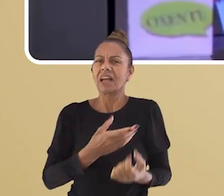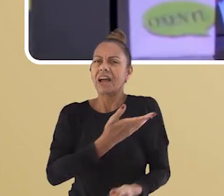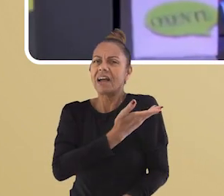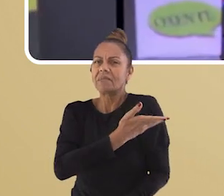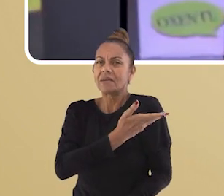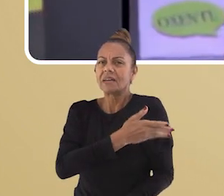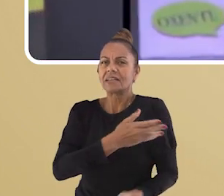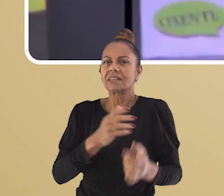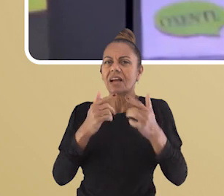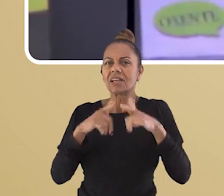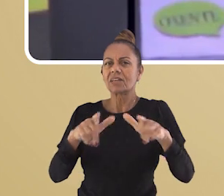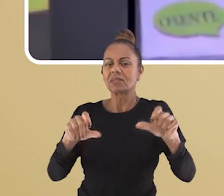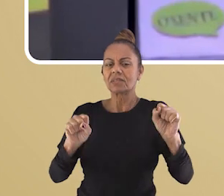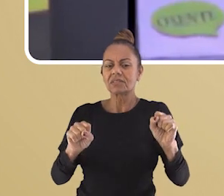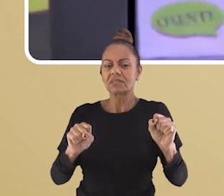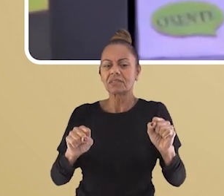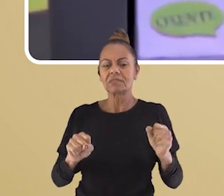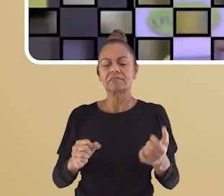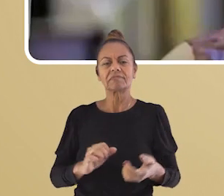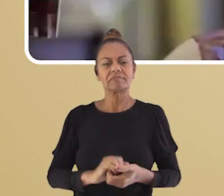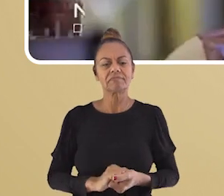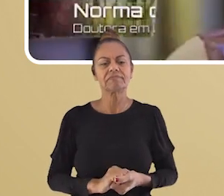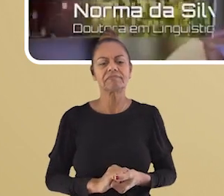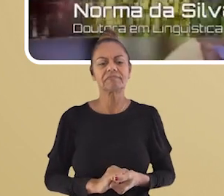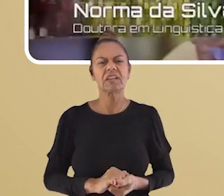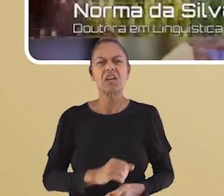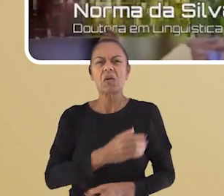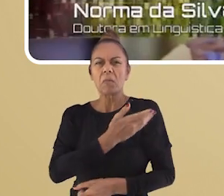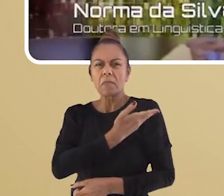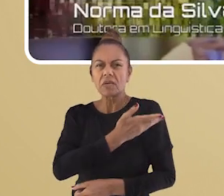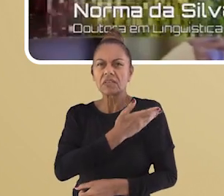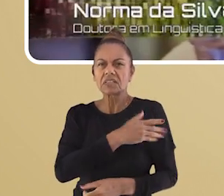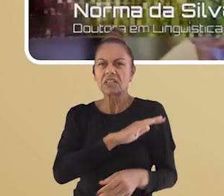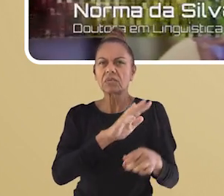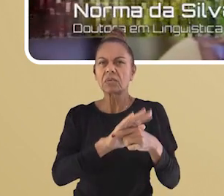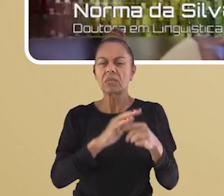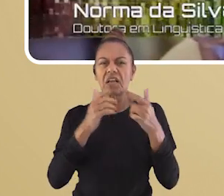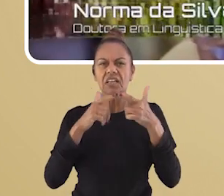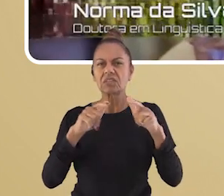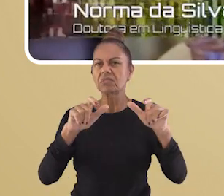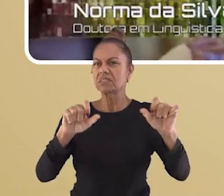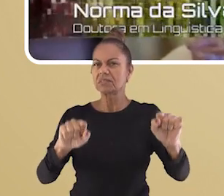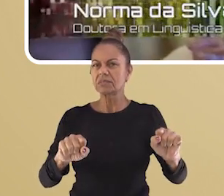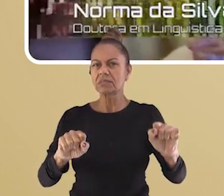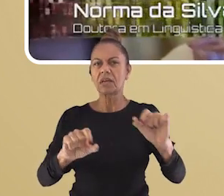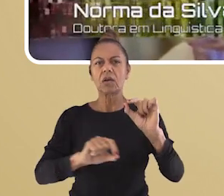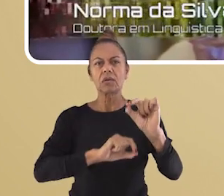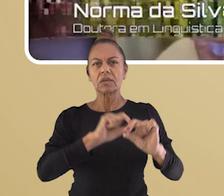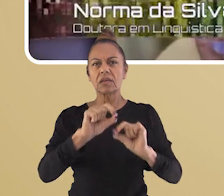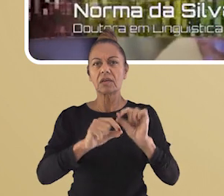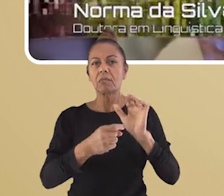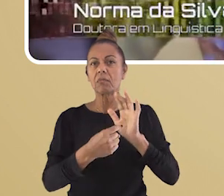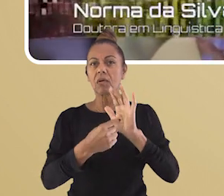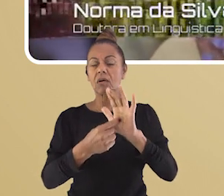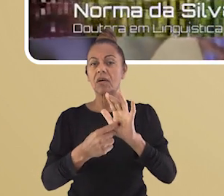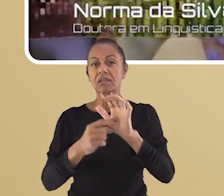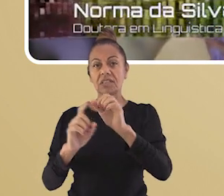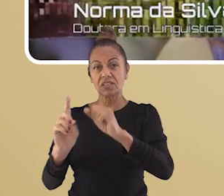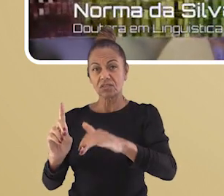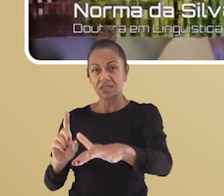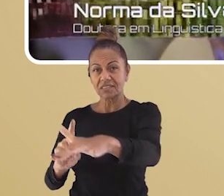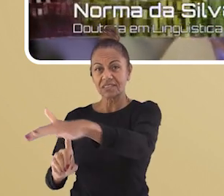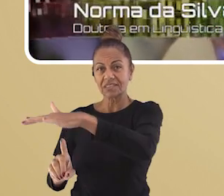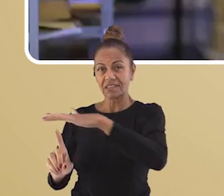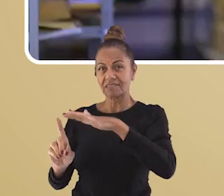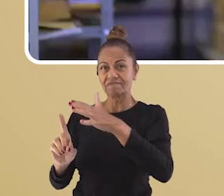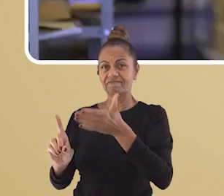linguístico? Confira agora quem entende do assunto. O preconceito linguístico é um reflexo da sociedade, do